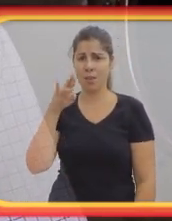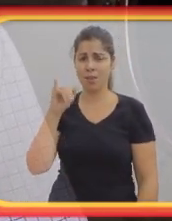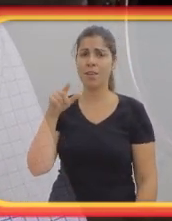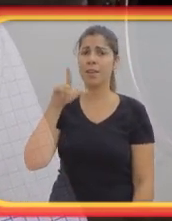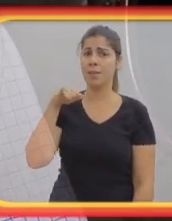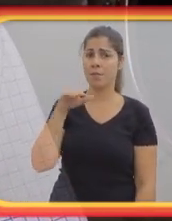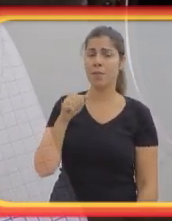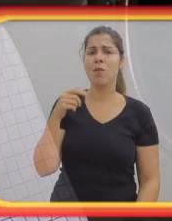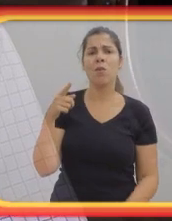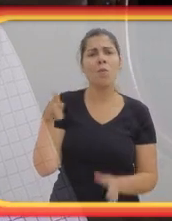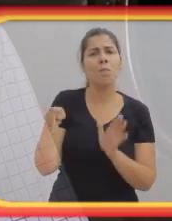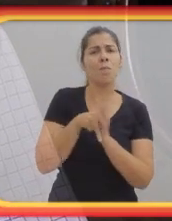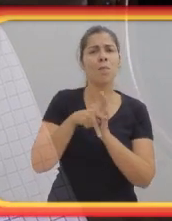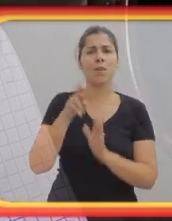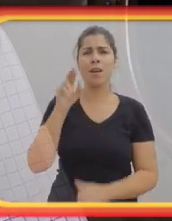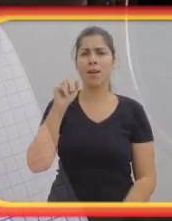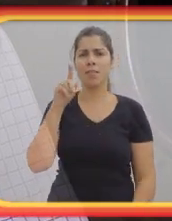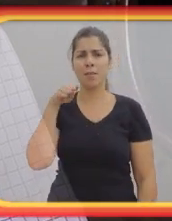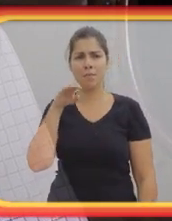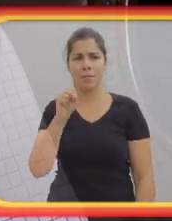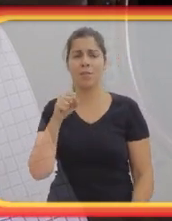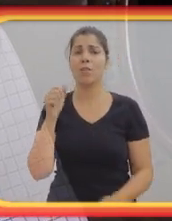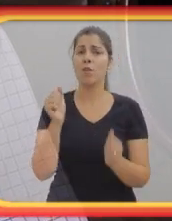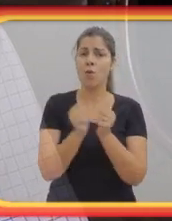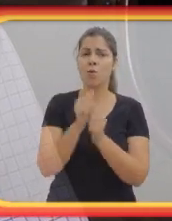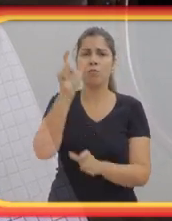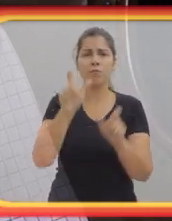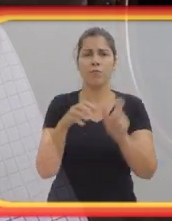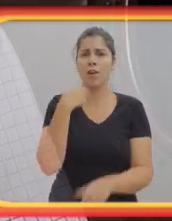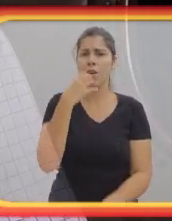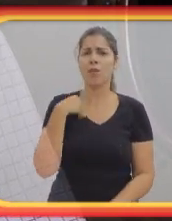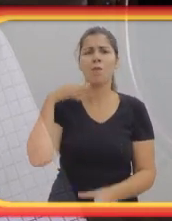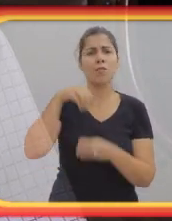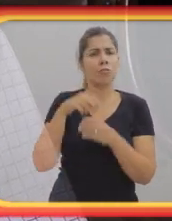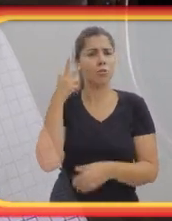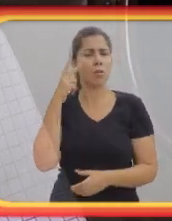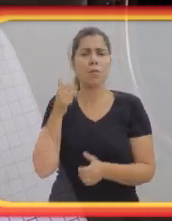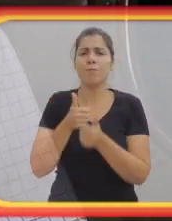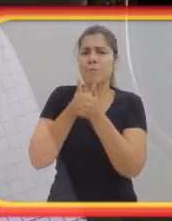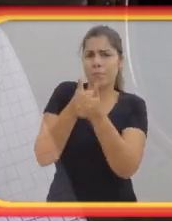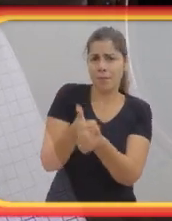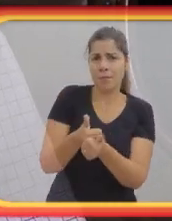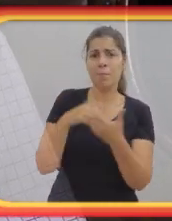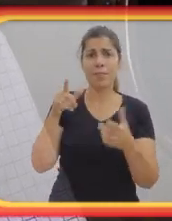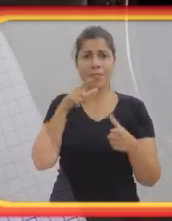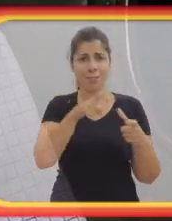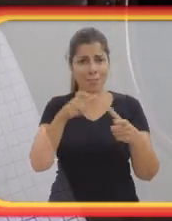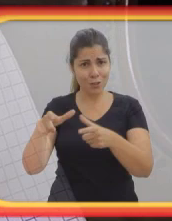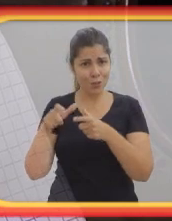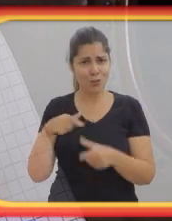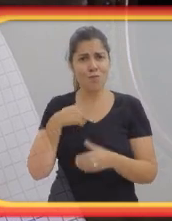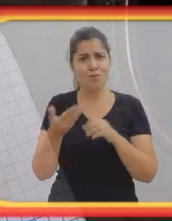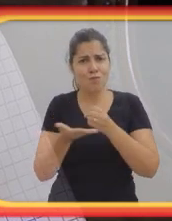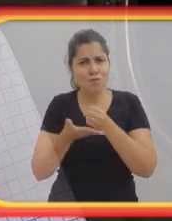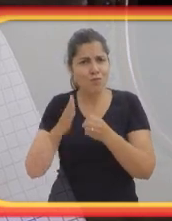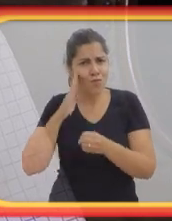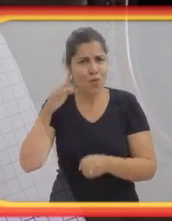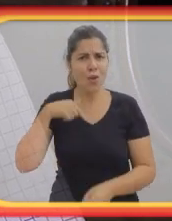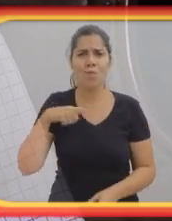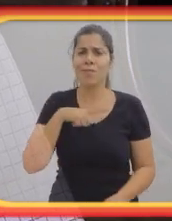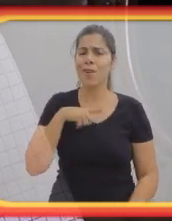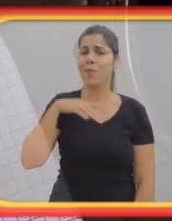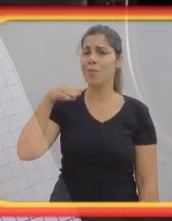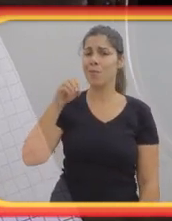e com participações, outros tantos discos, como músicos como Arthur Moreira Lima, com o